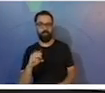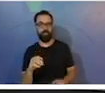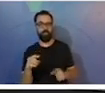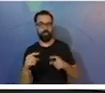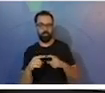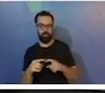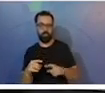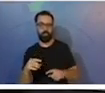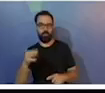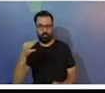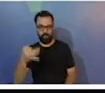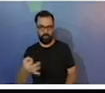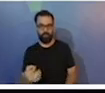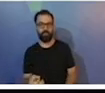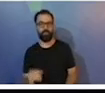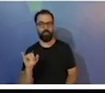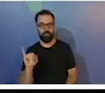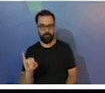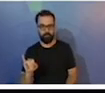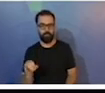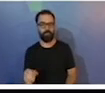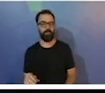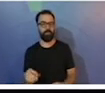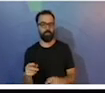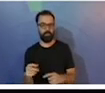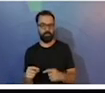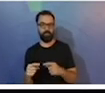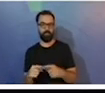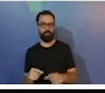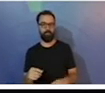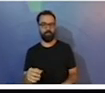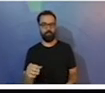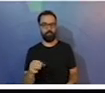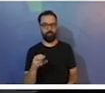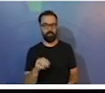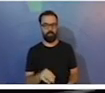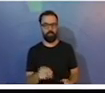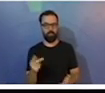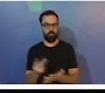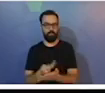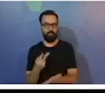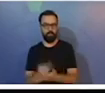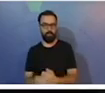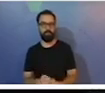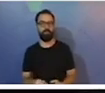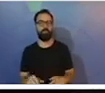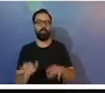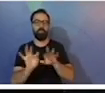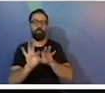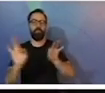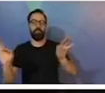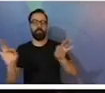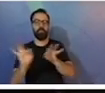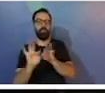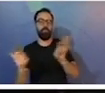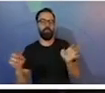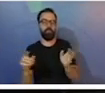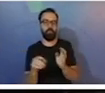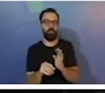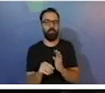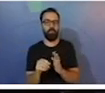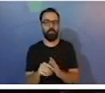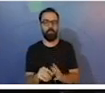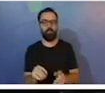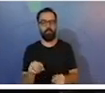incorretas. Utilizando o nosso planisfério, nosso mapa mundi, vamos analisar as frases. Os meridianos são